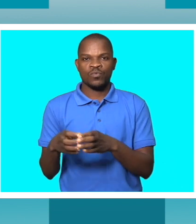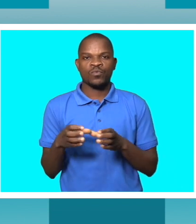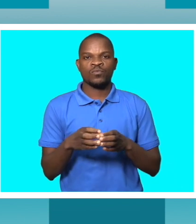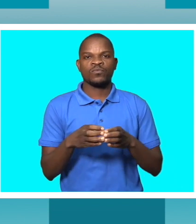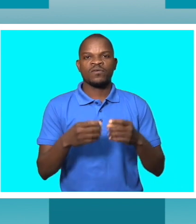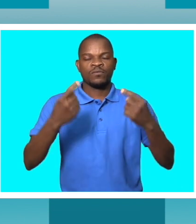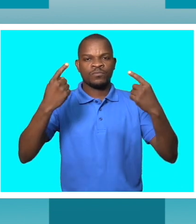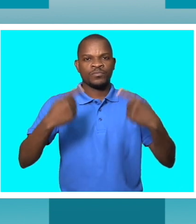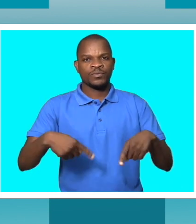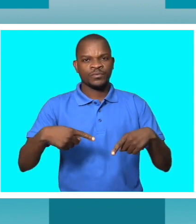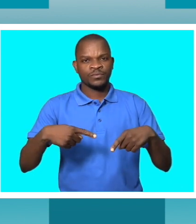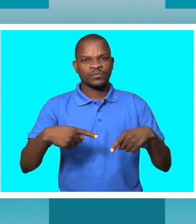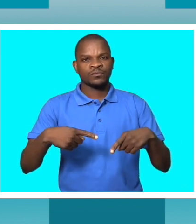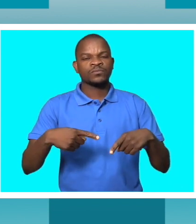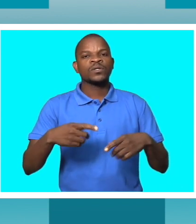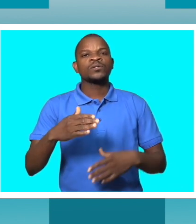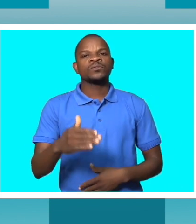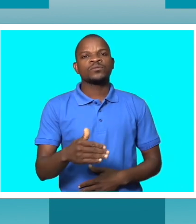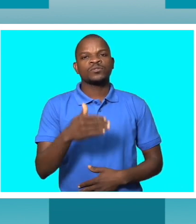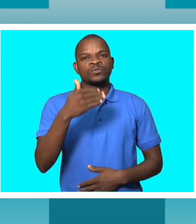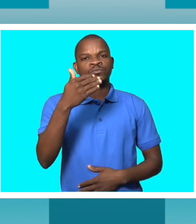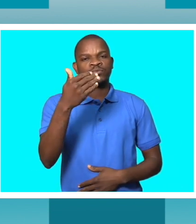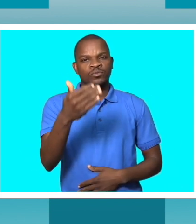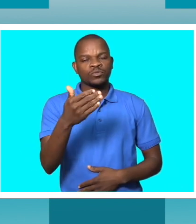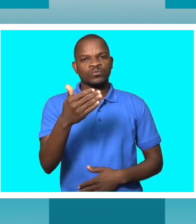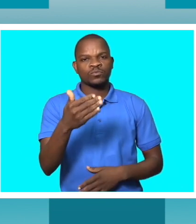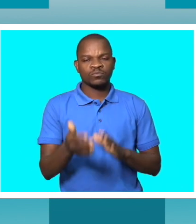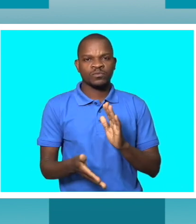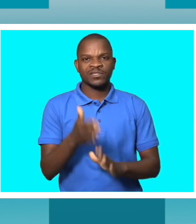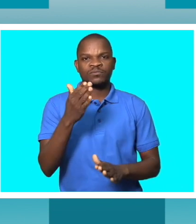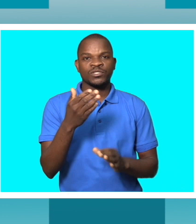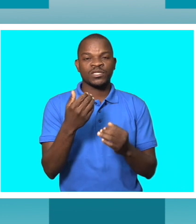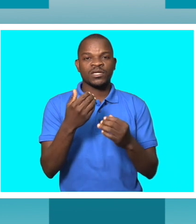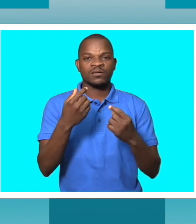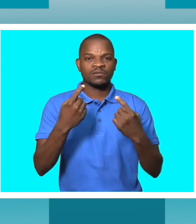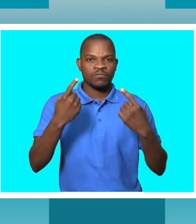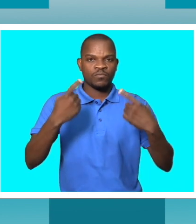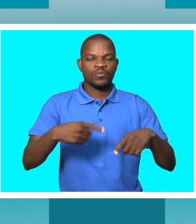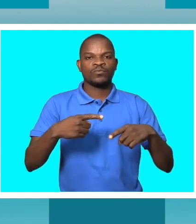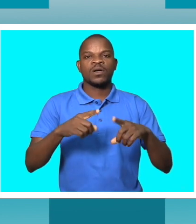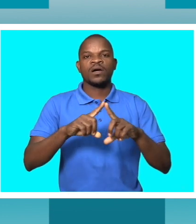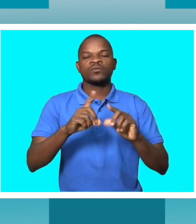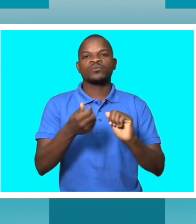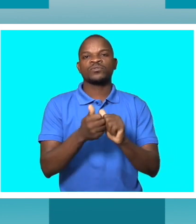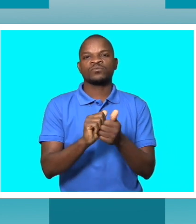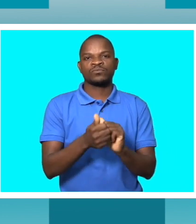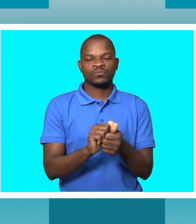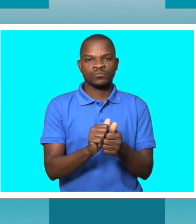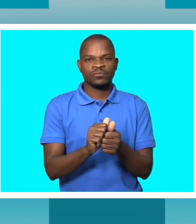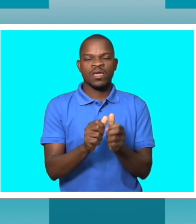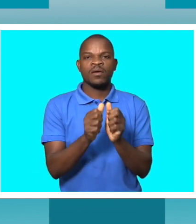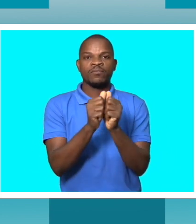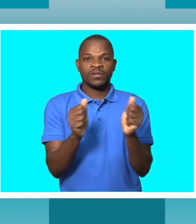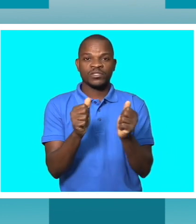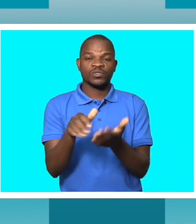no primeiro momento, meses depois de iniciarmos com as atividades, um torneio desportivo